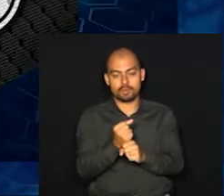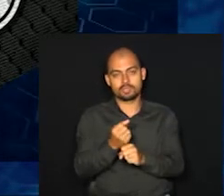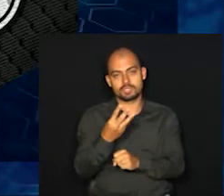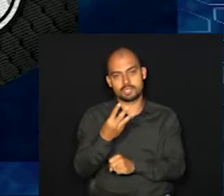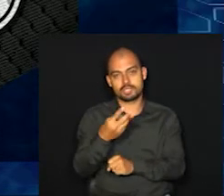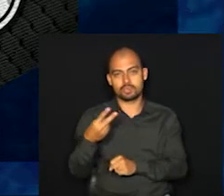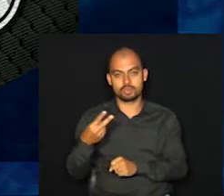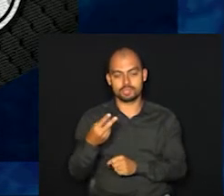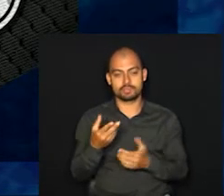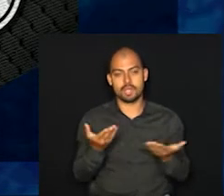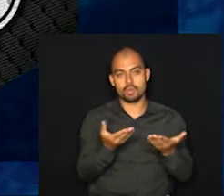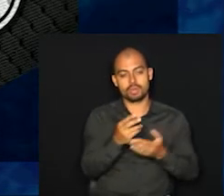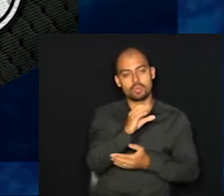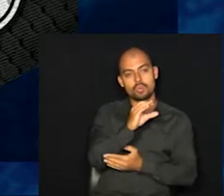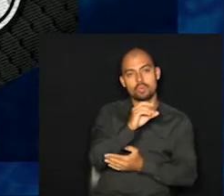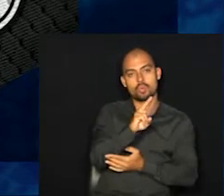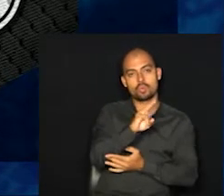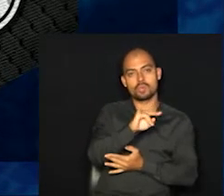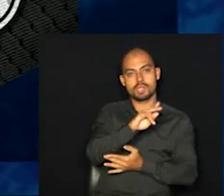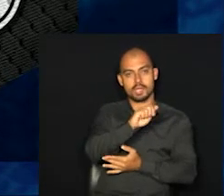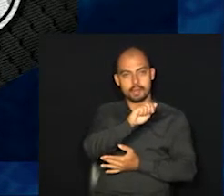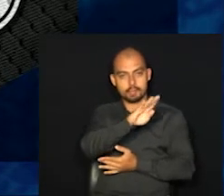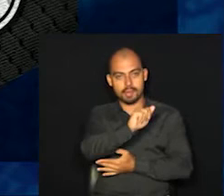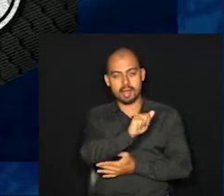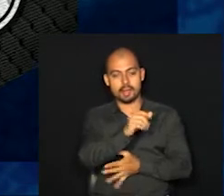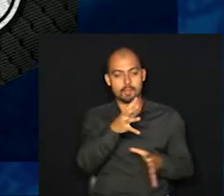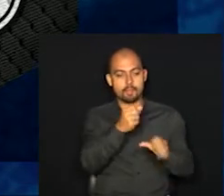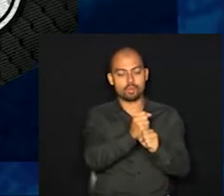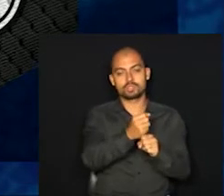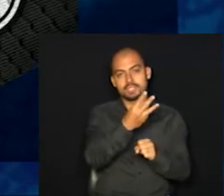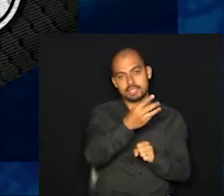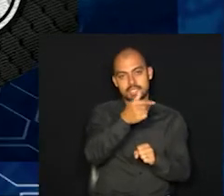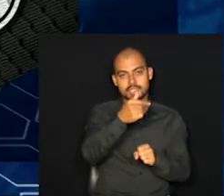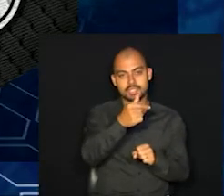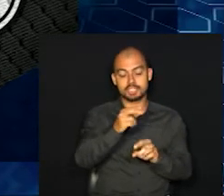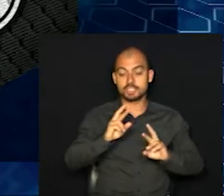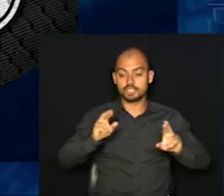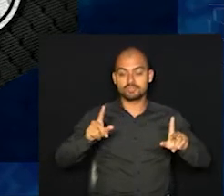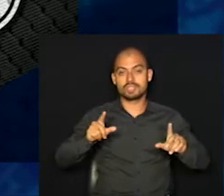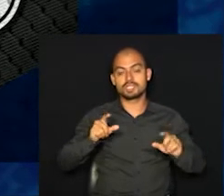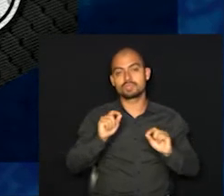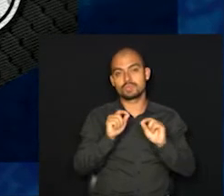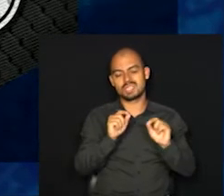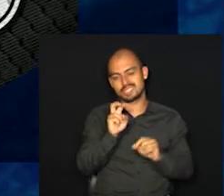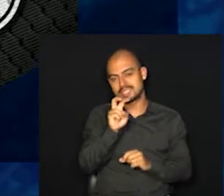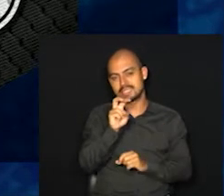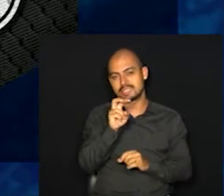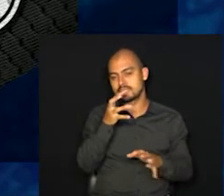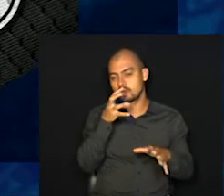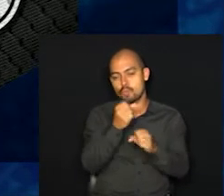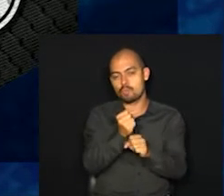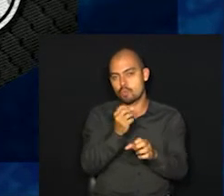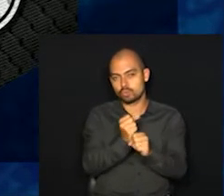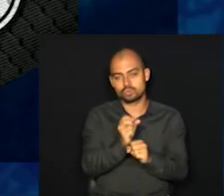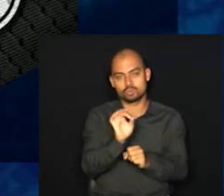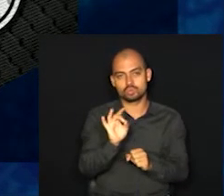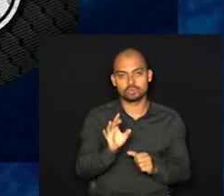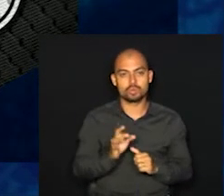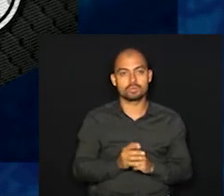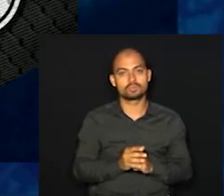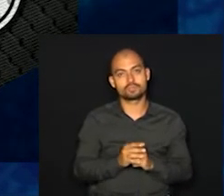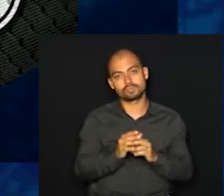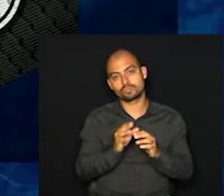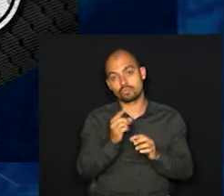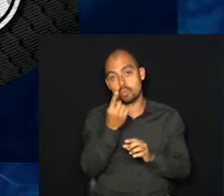quarto colocado, tem 37. Então, a diferença da Ponte para o G4 é de 5 pontos e está distante, então